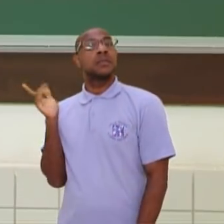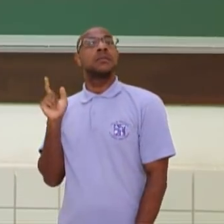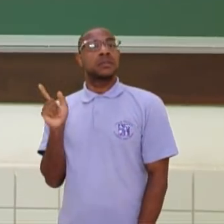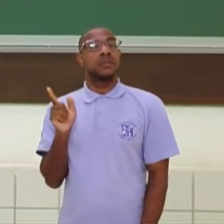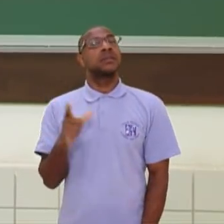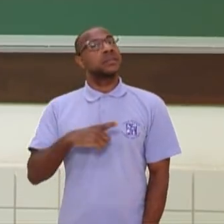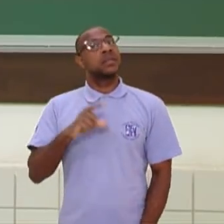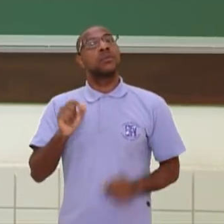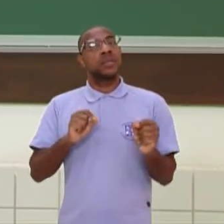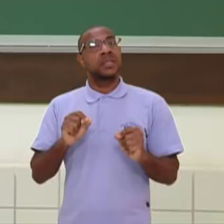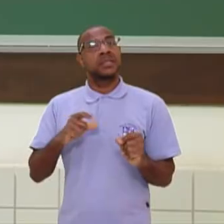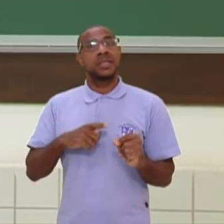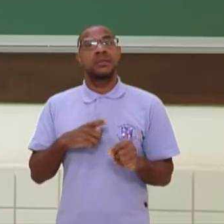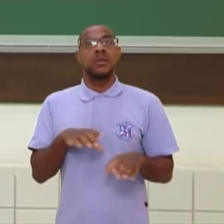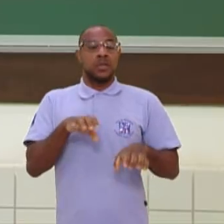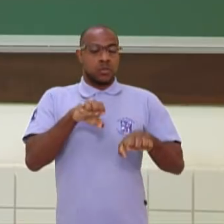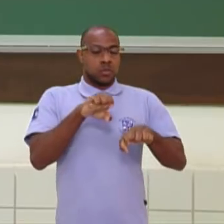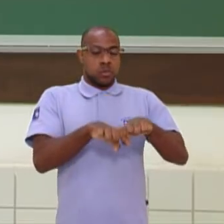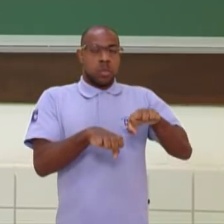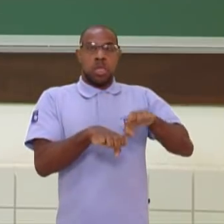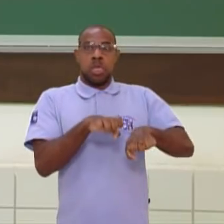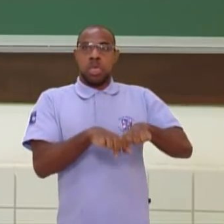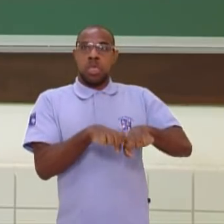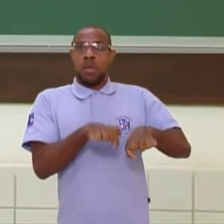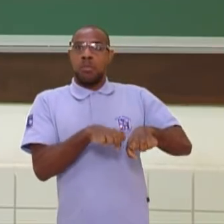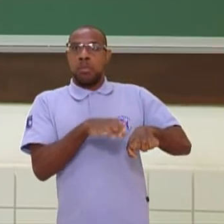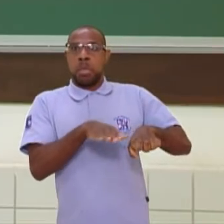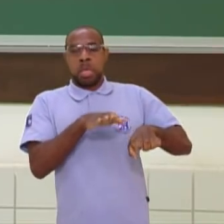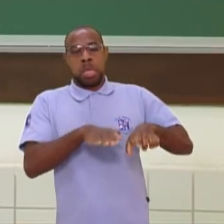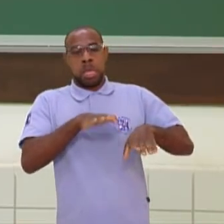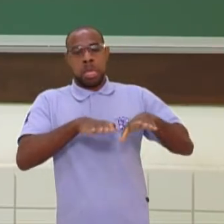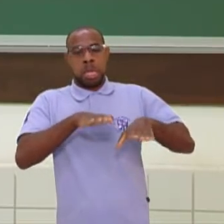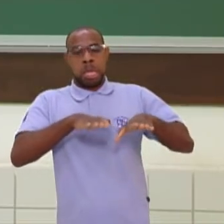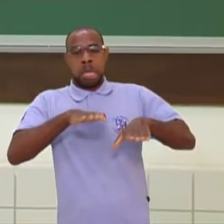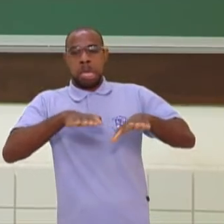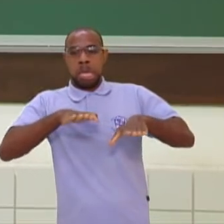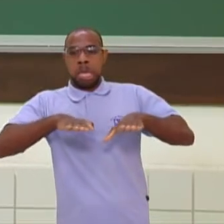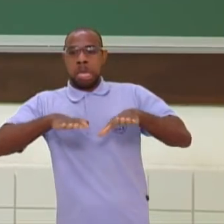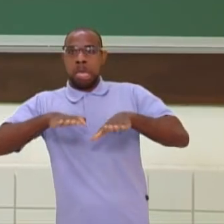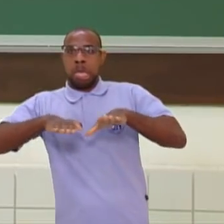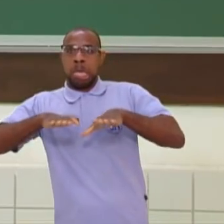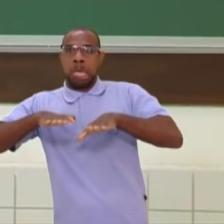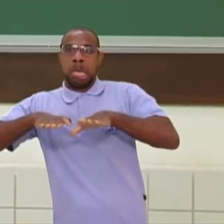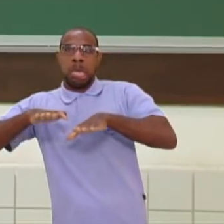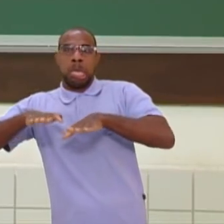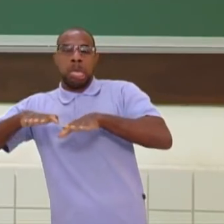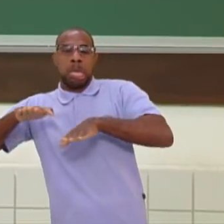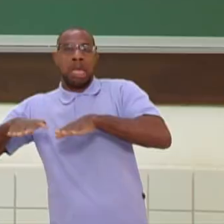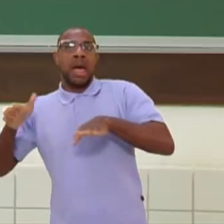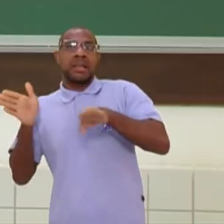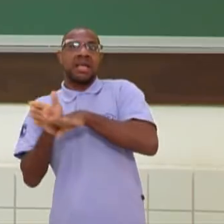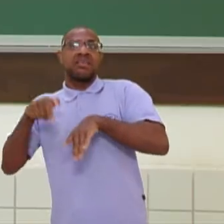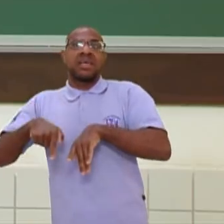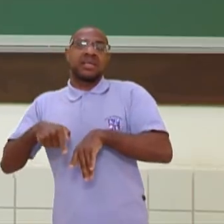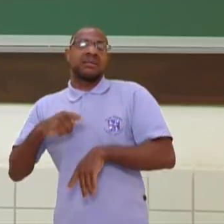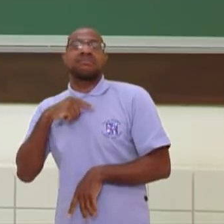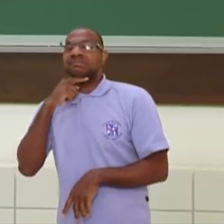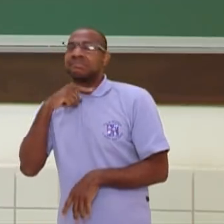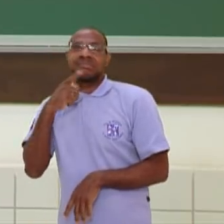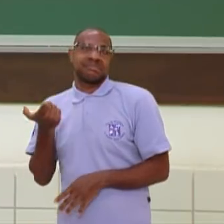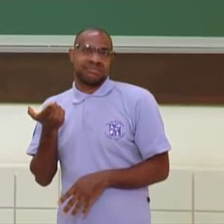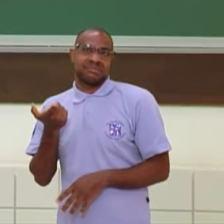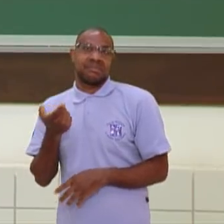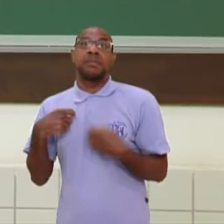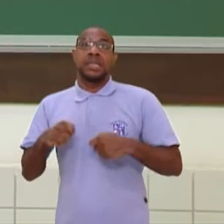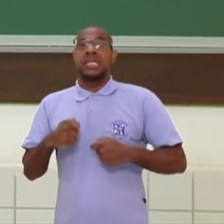ainda assim você tem os Andes no meio do caminho e para você movimentar uma cordilheira de montanha tão grande quanto é os Andes, você vai precisar de